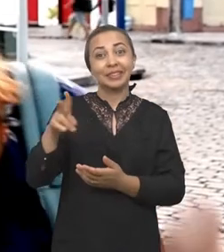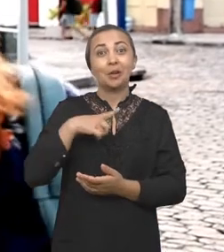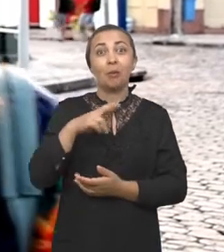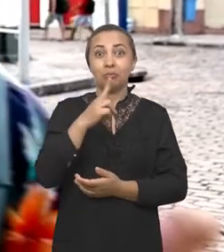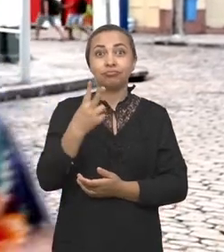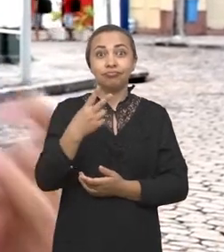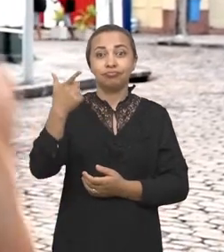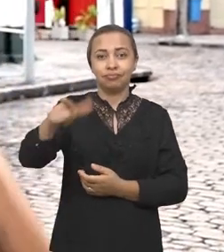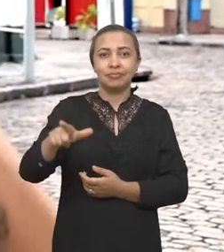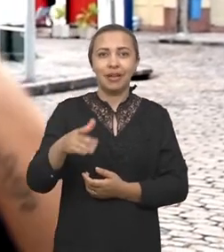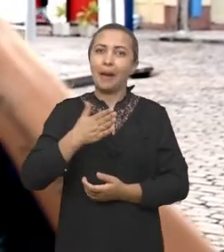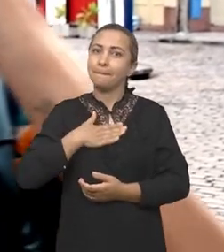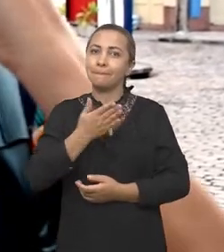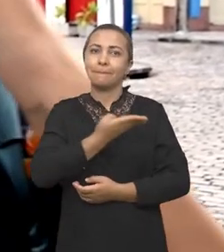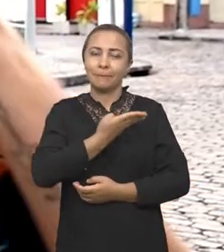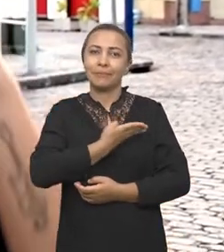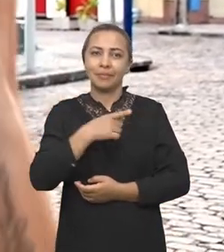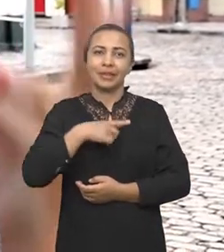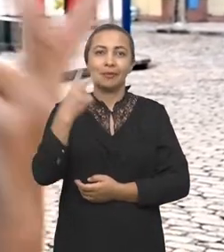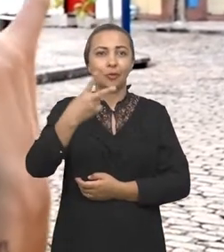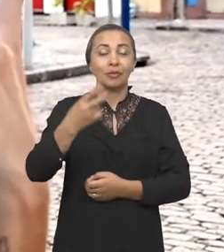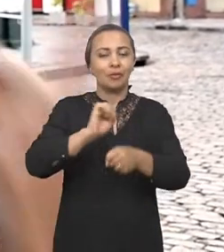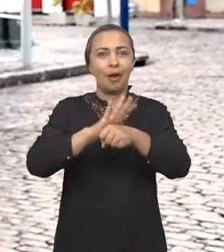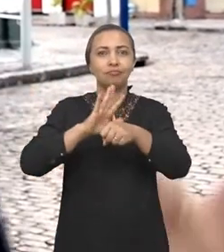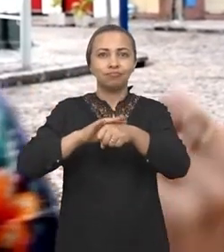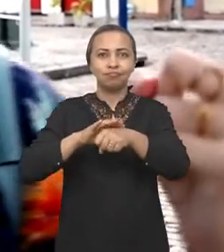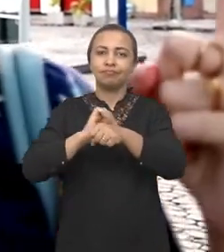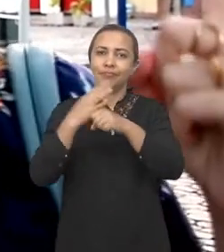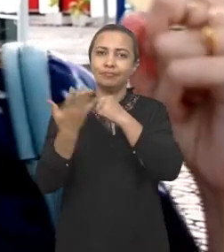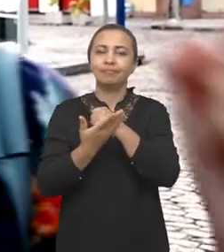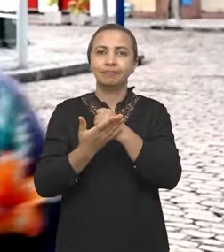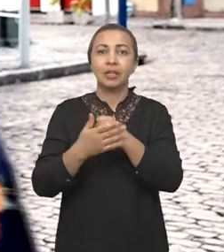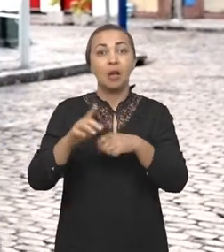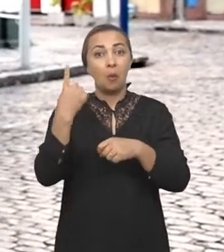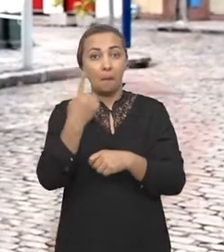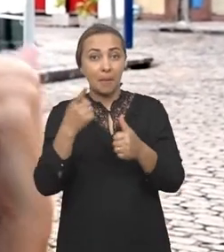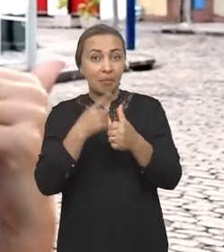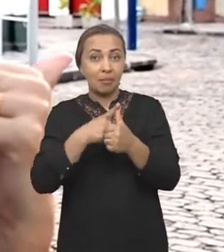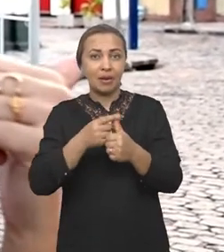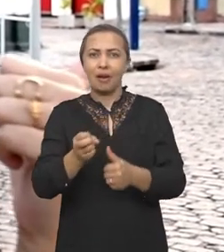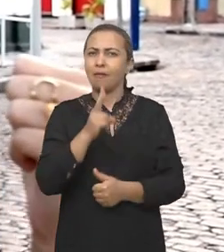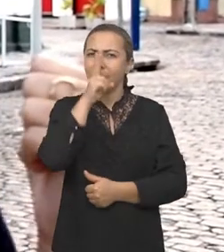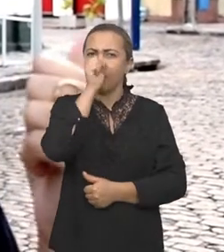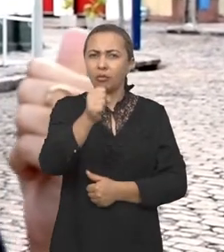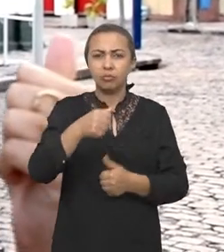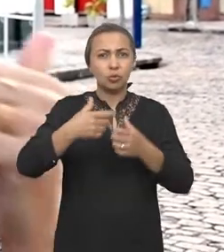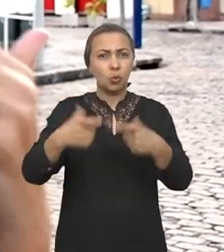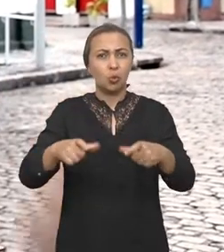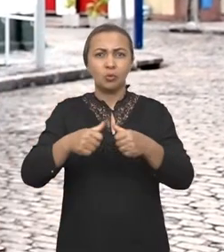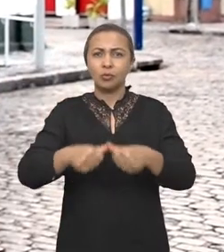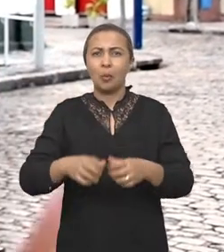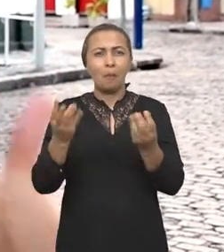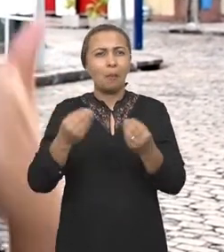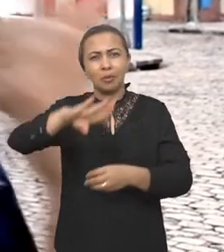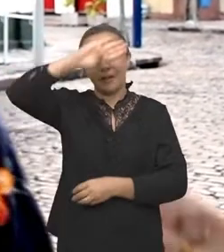ali. Minha amiga, ela teve duas vezes. Ela teve uma que ela disse que foi a mais forte, onde ela ficou com